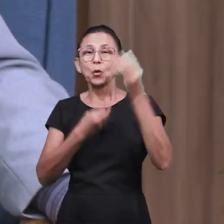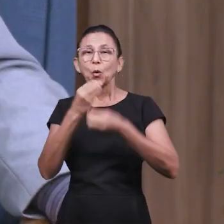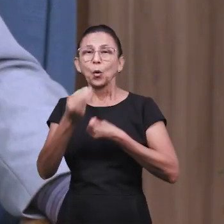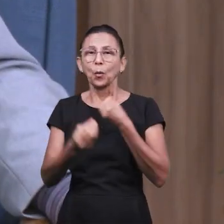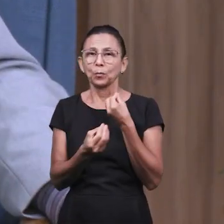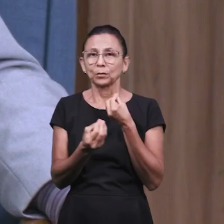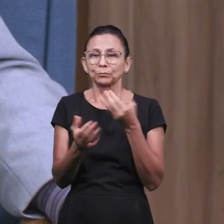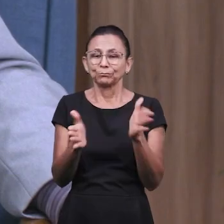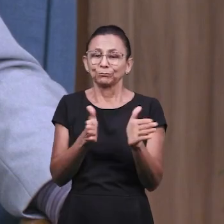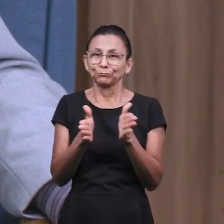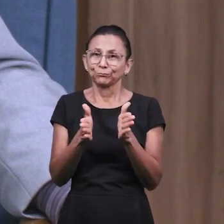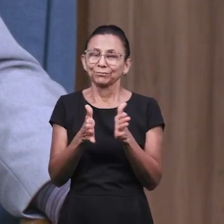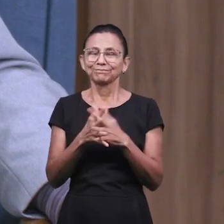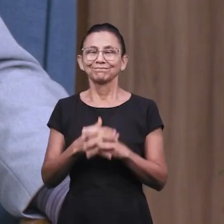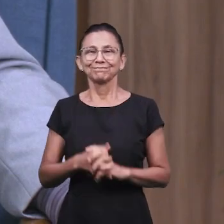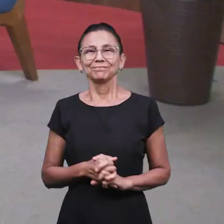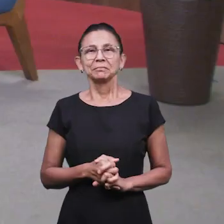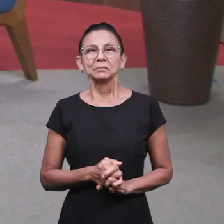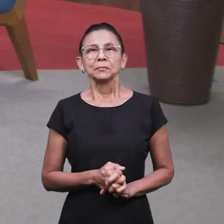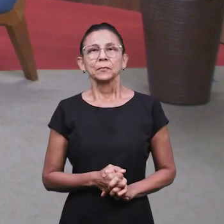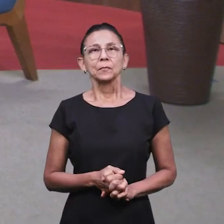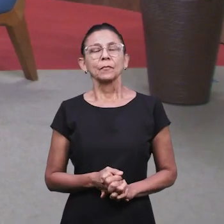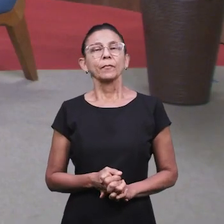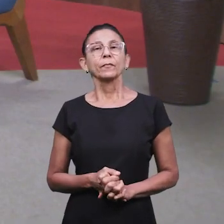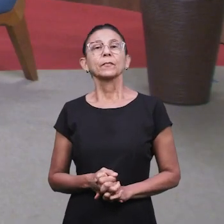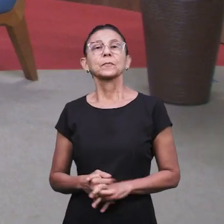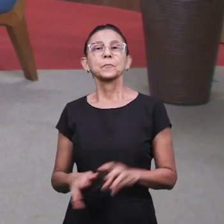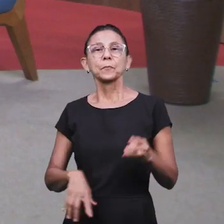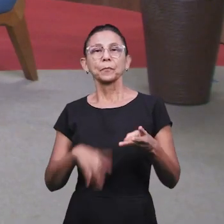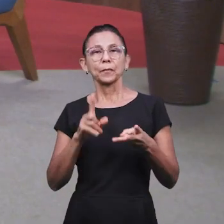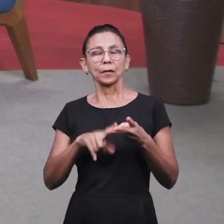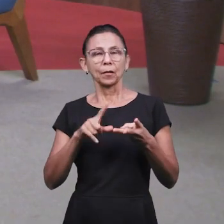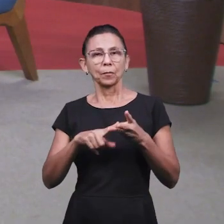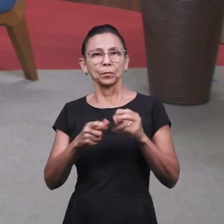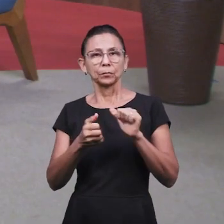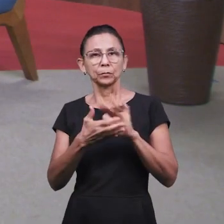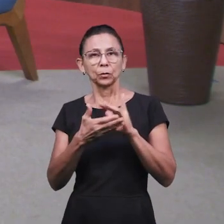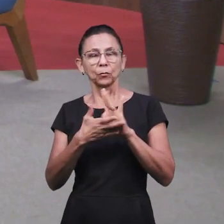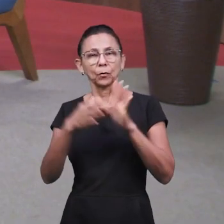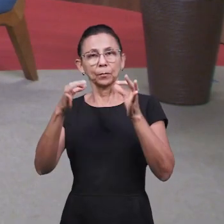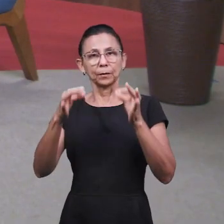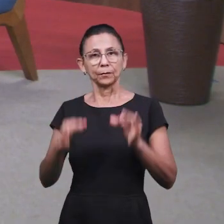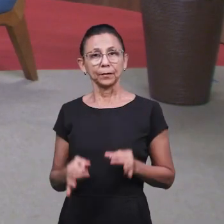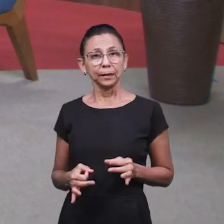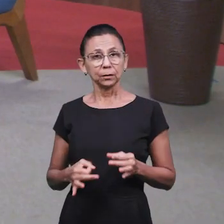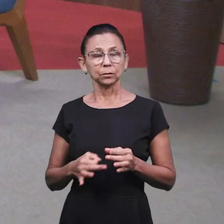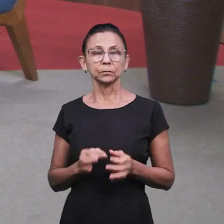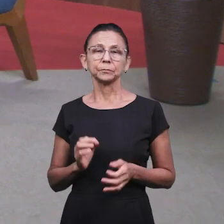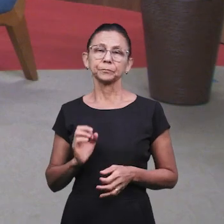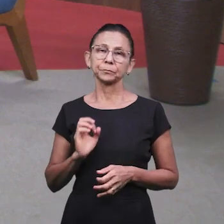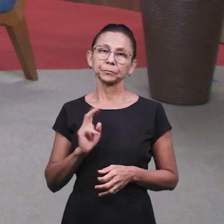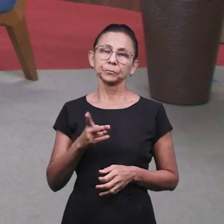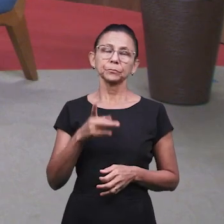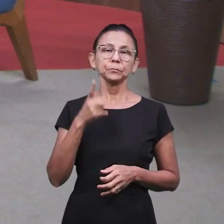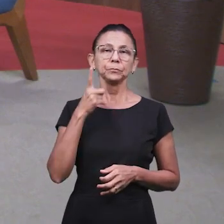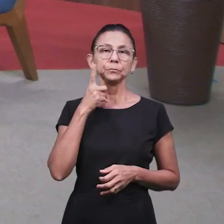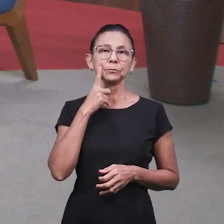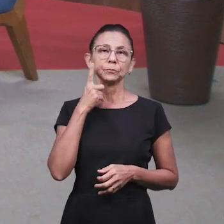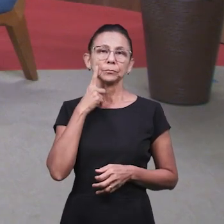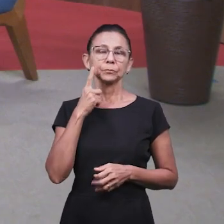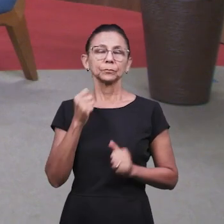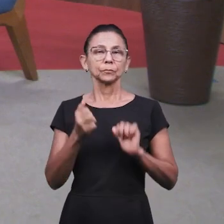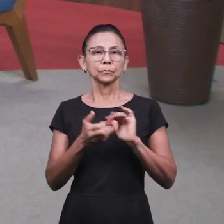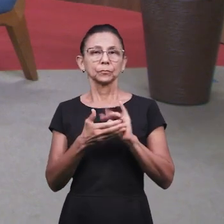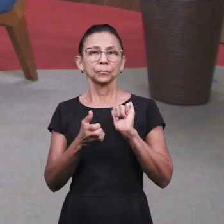irmãos mais experientes na vida. No quadro Perfeito Louvor, a tia Janaína Zumac vai continuar a trabalhar o louvor Esta é